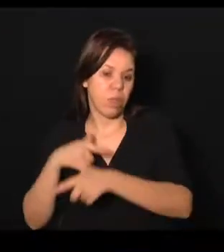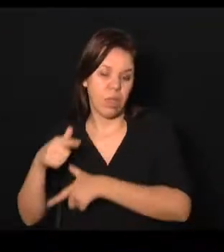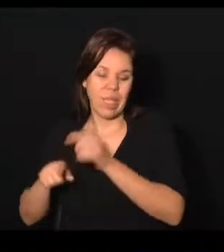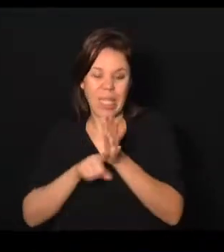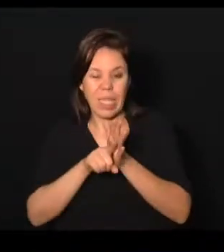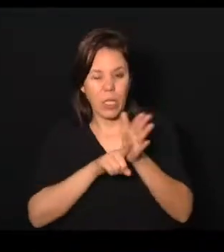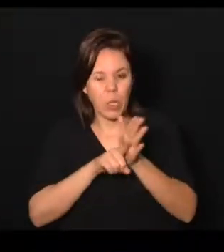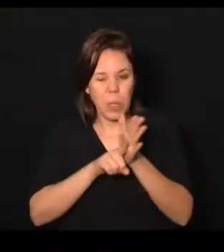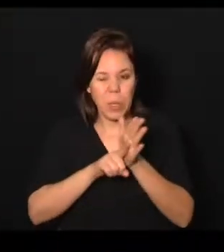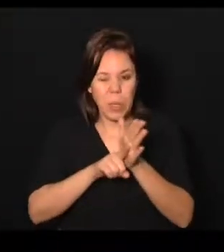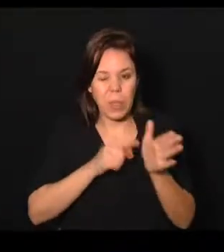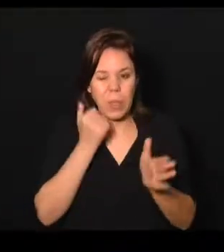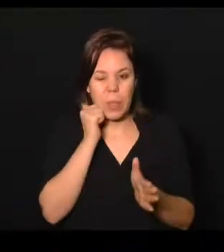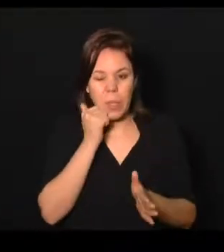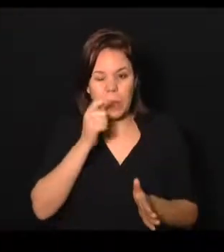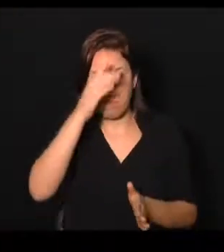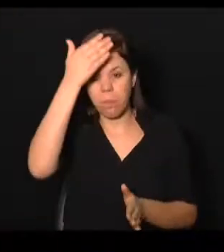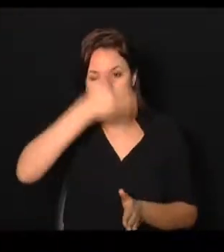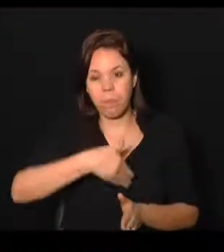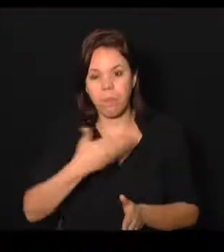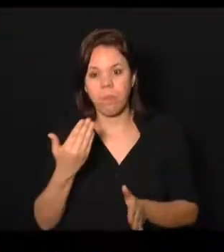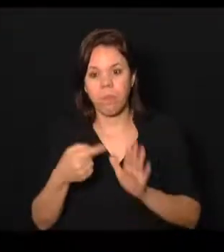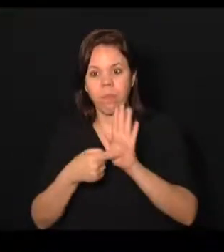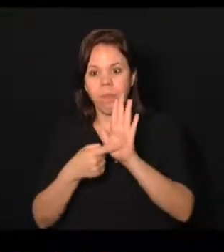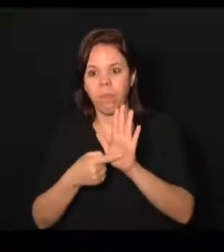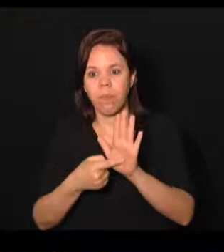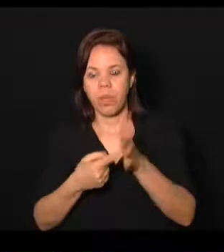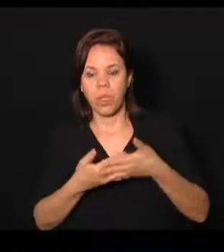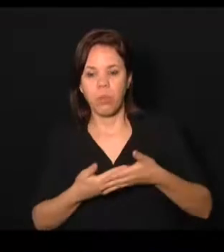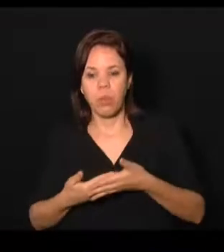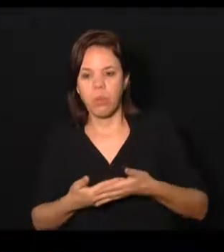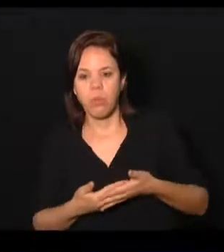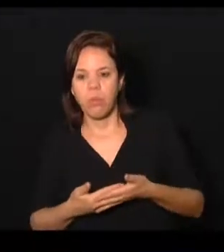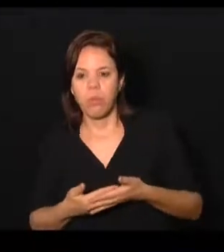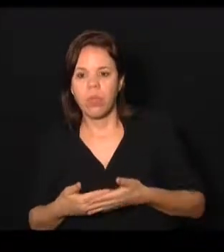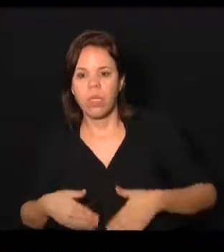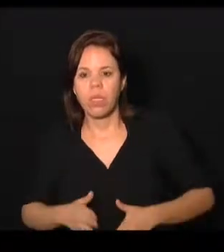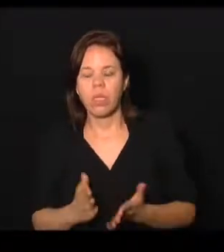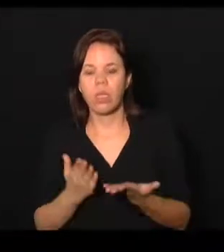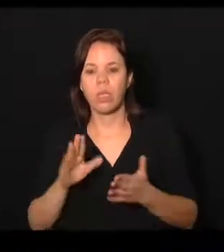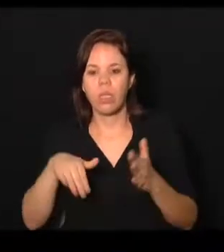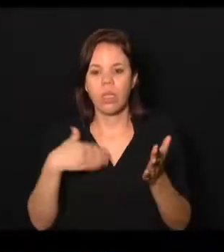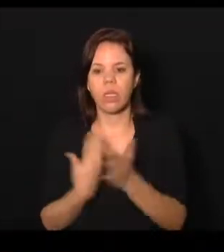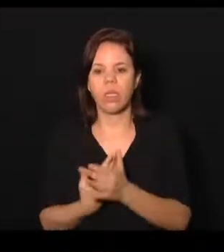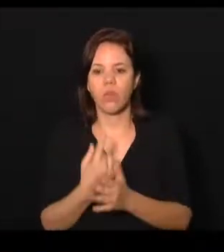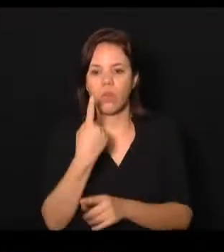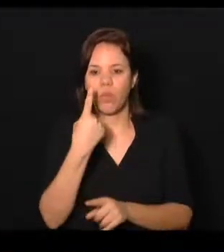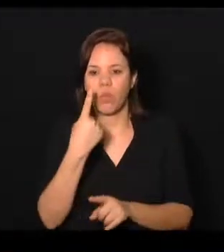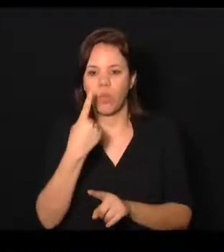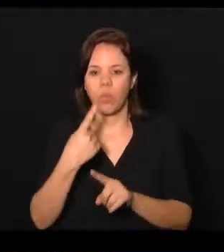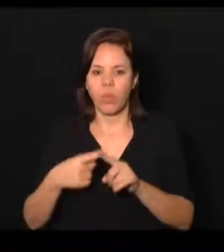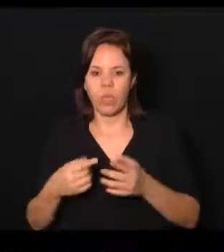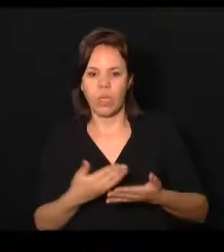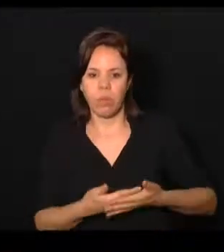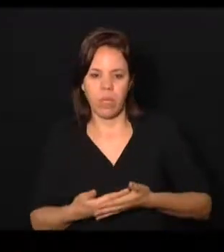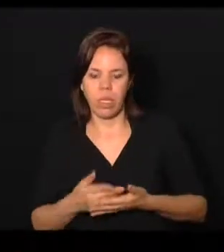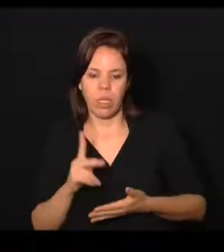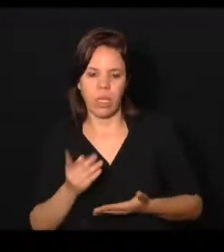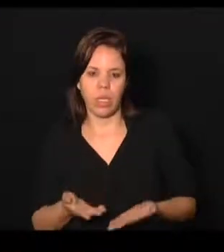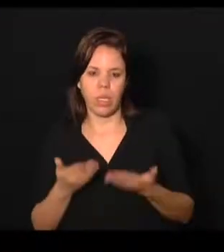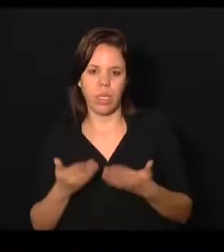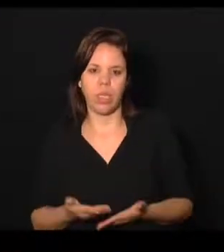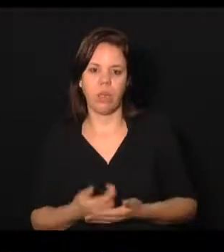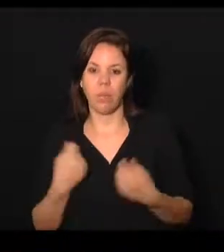científicos mostram que um prematuro de até 1,5 kg, quando nasce até 1,5 kg, ele vai necessitar de uma média de